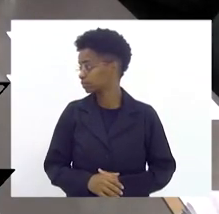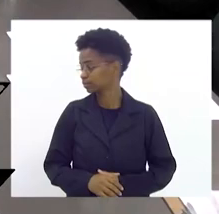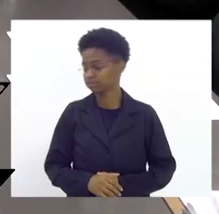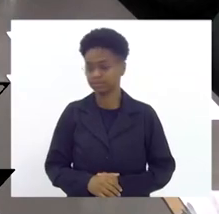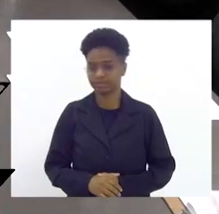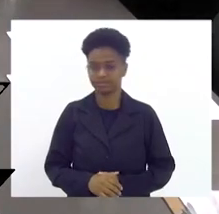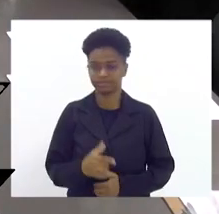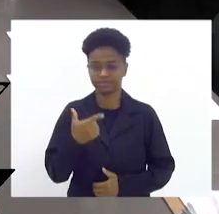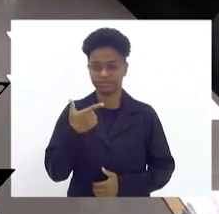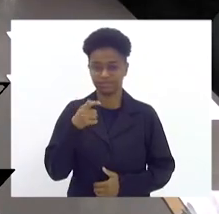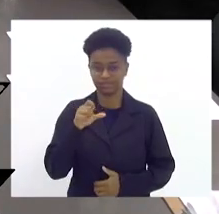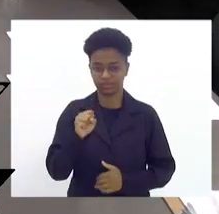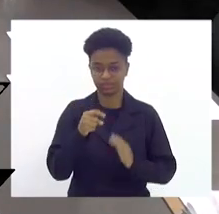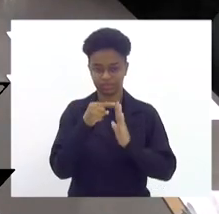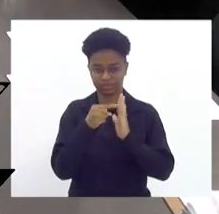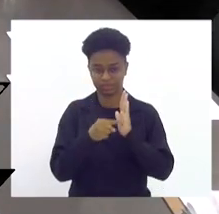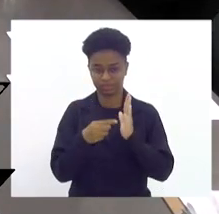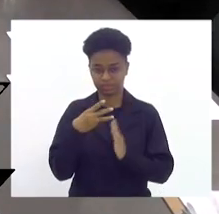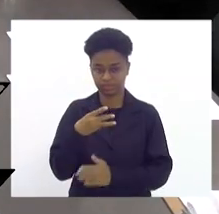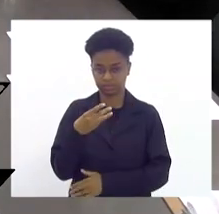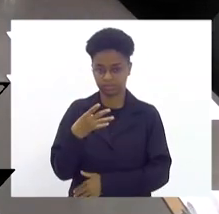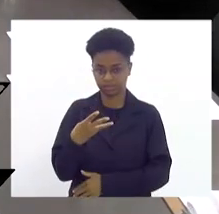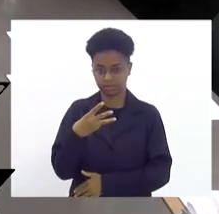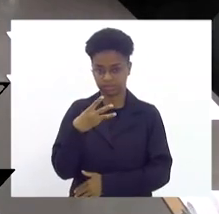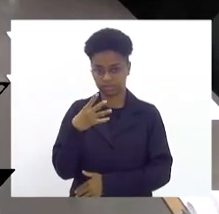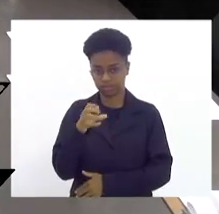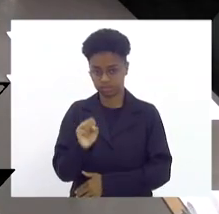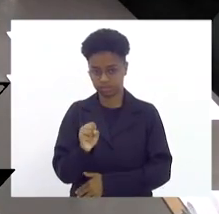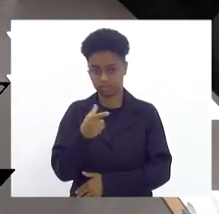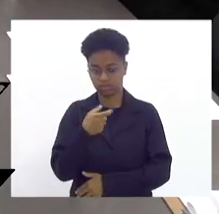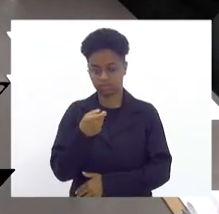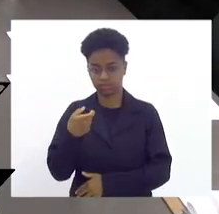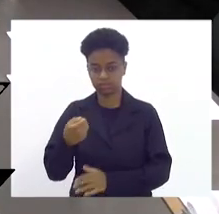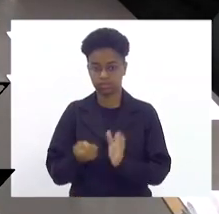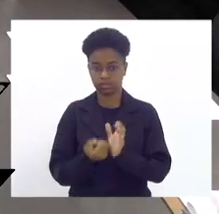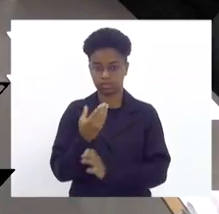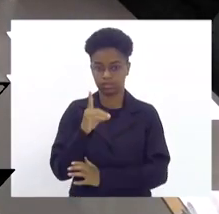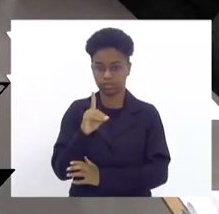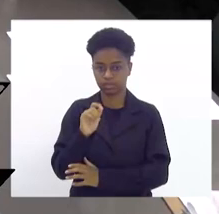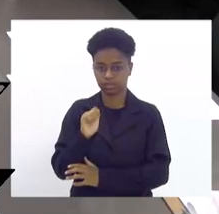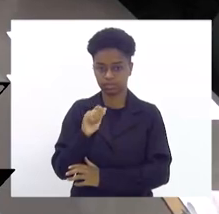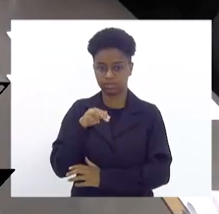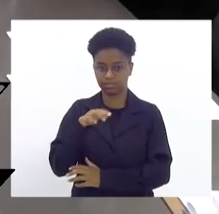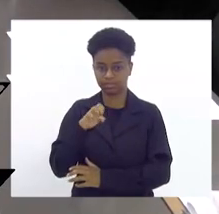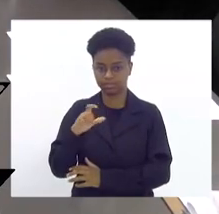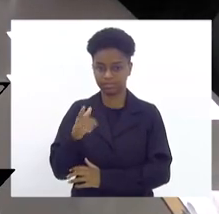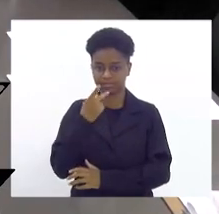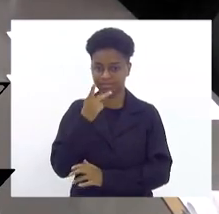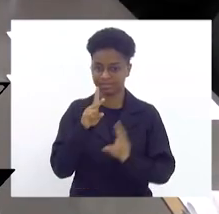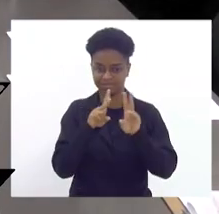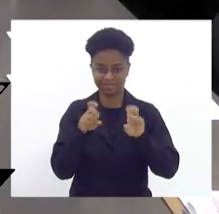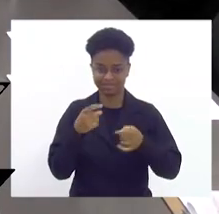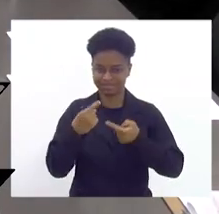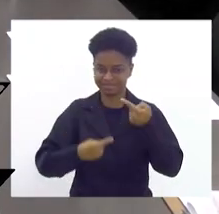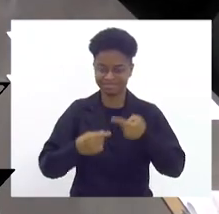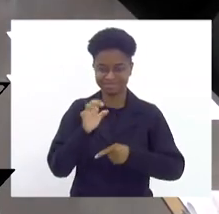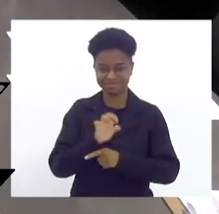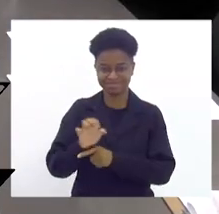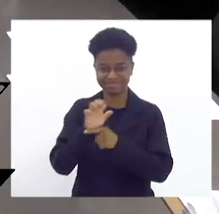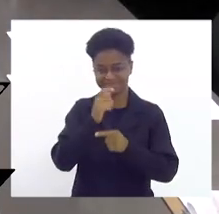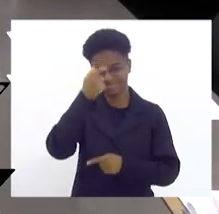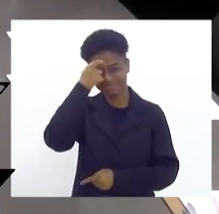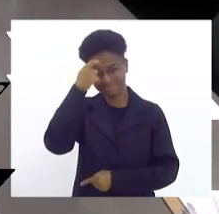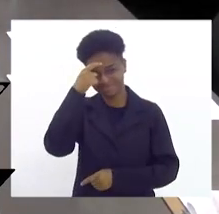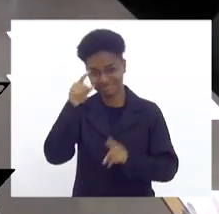Item 28 da pauta, 3438 de 2020, de autoria do deputado Daniel Librelon, que dispõe sobre a política estadual de conscientização